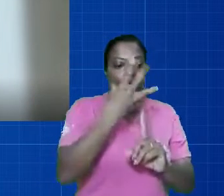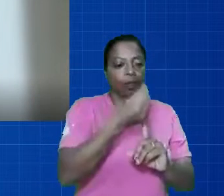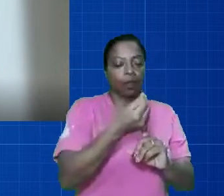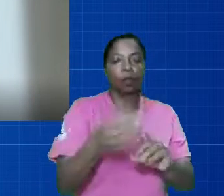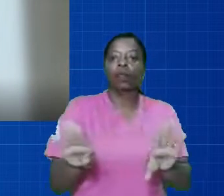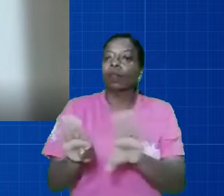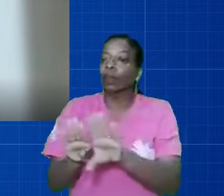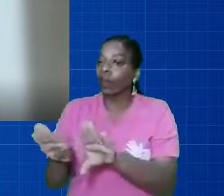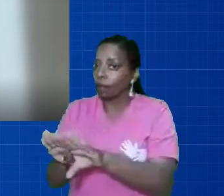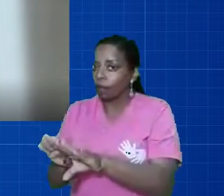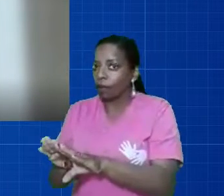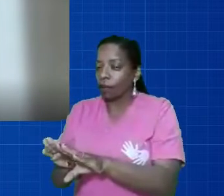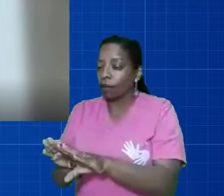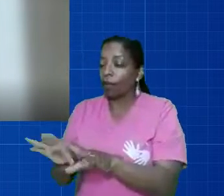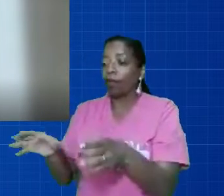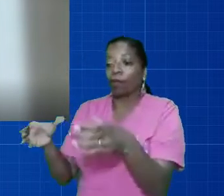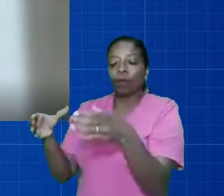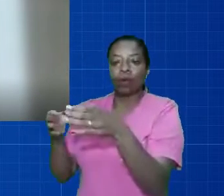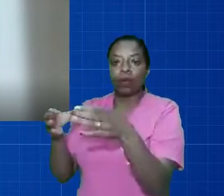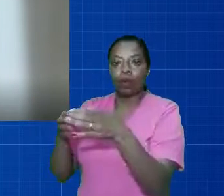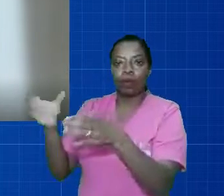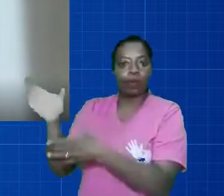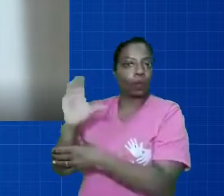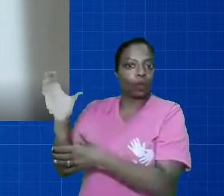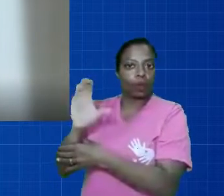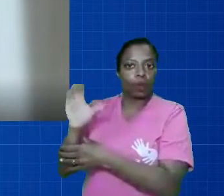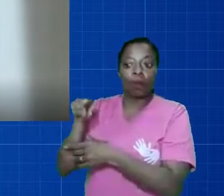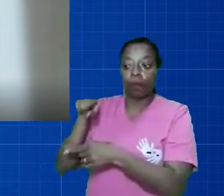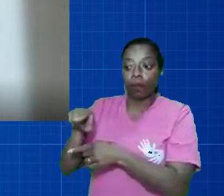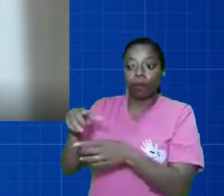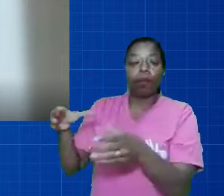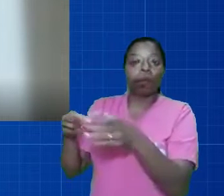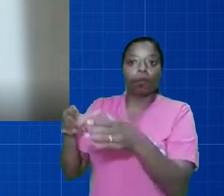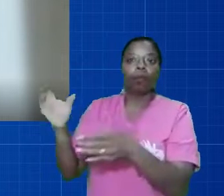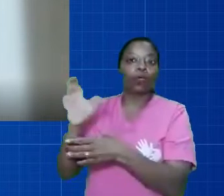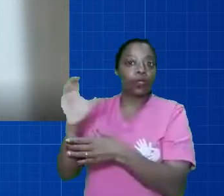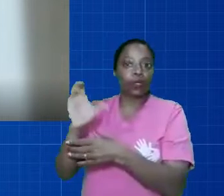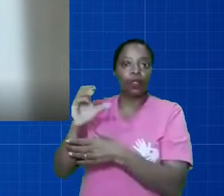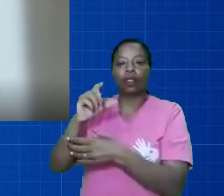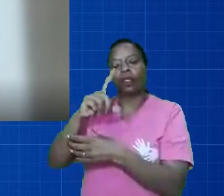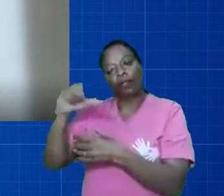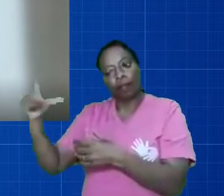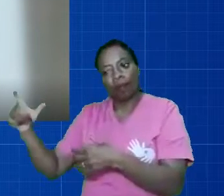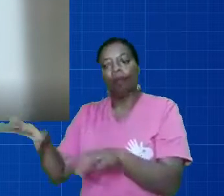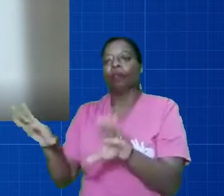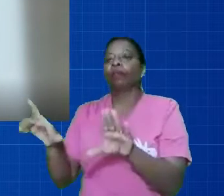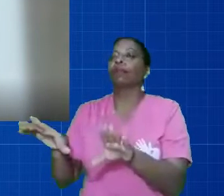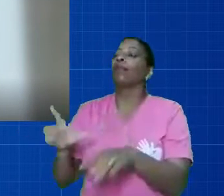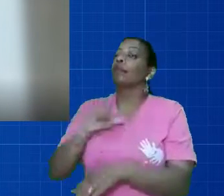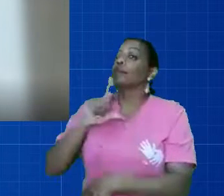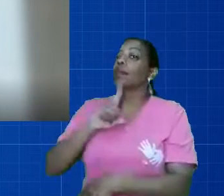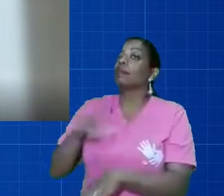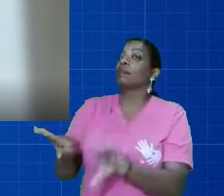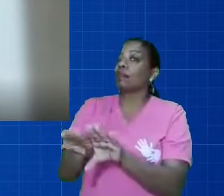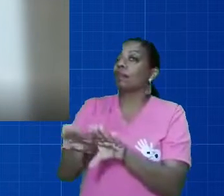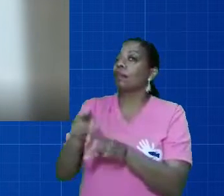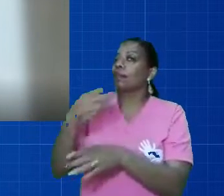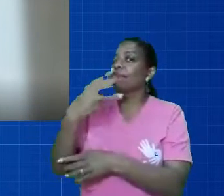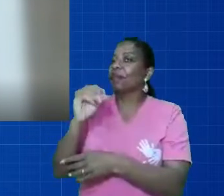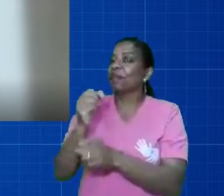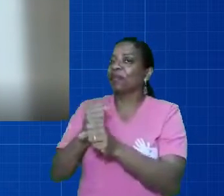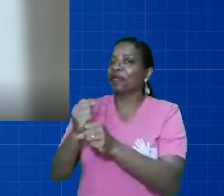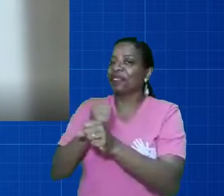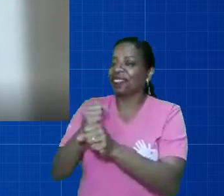no município. Então, a história, tanto da Oficina de Arte de Araucária, quanto o Clube